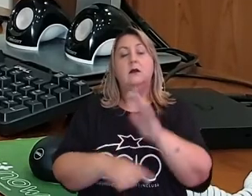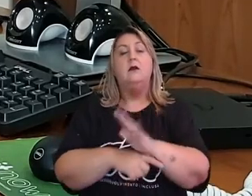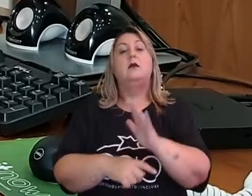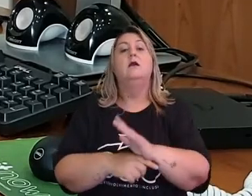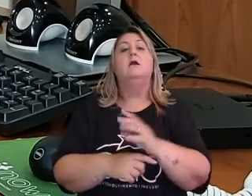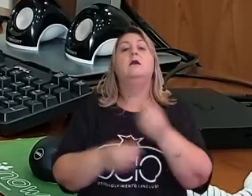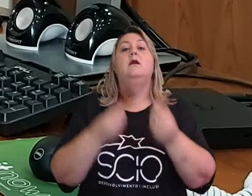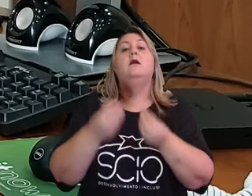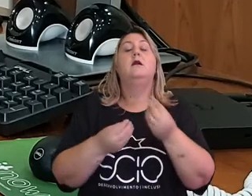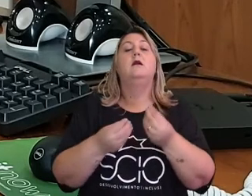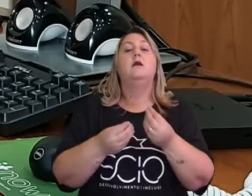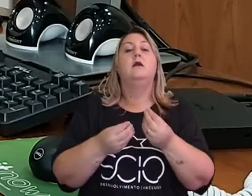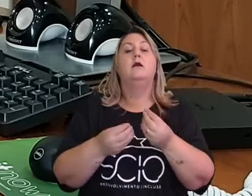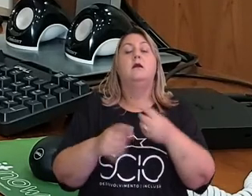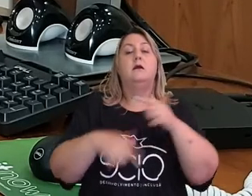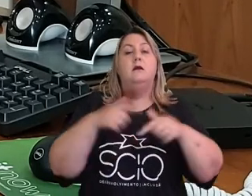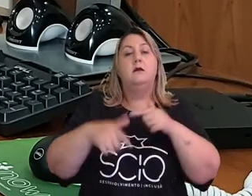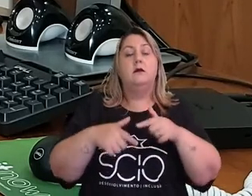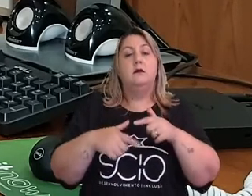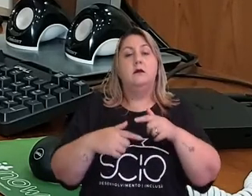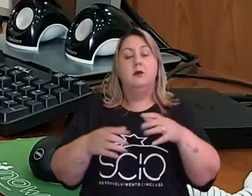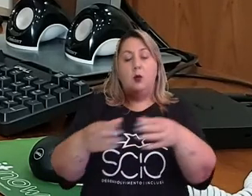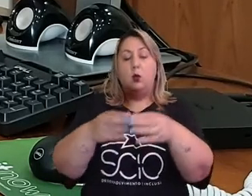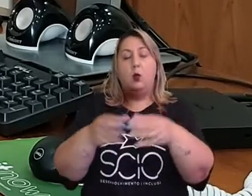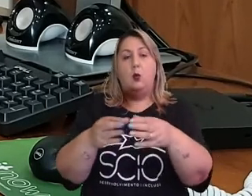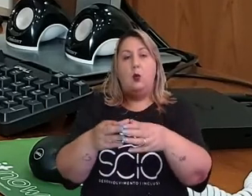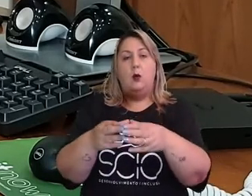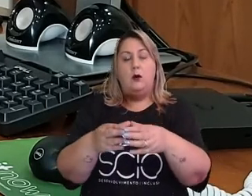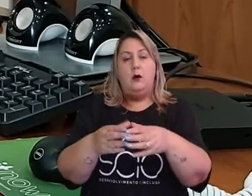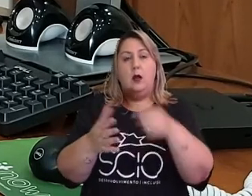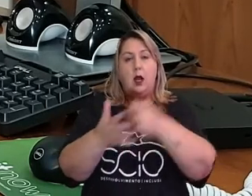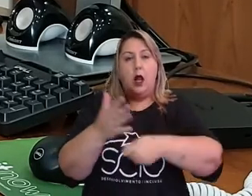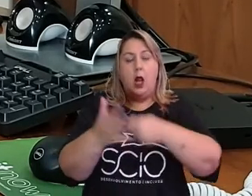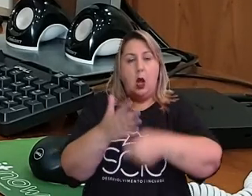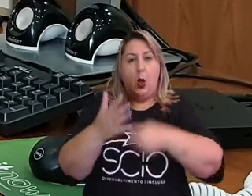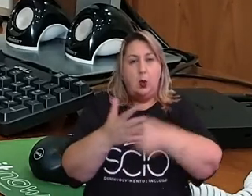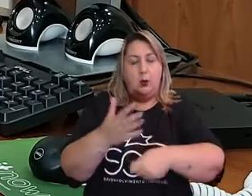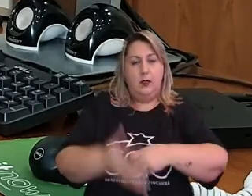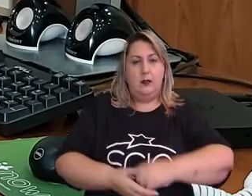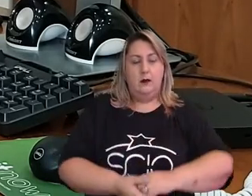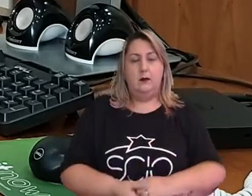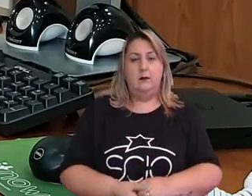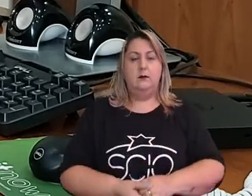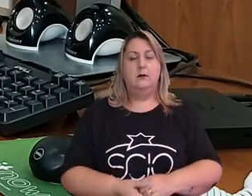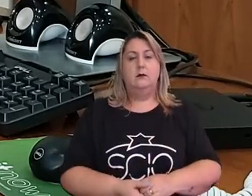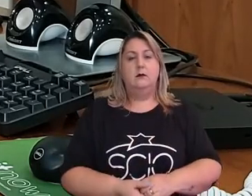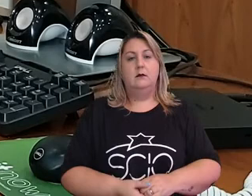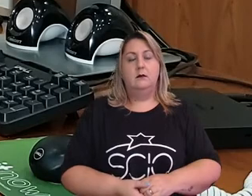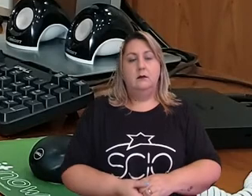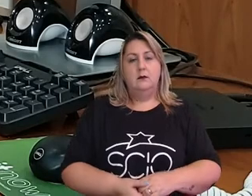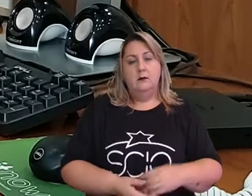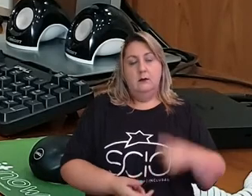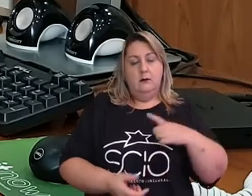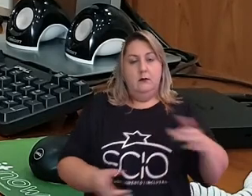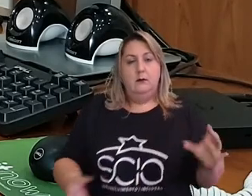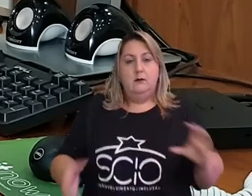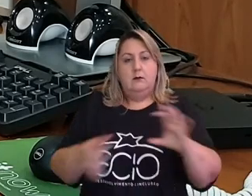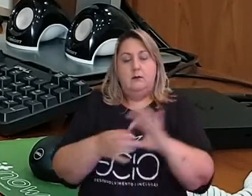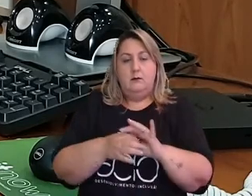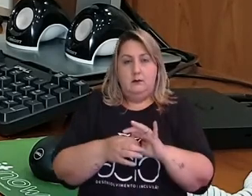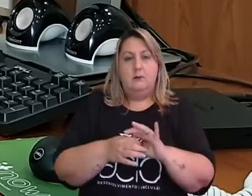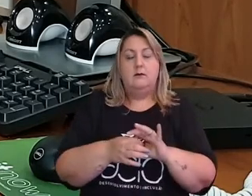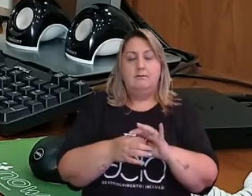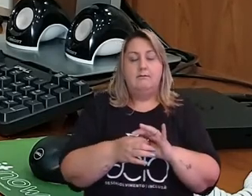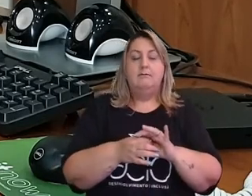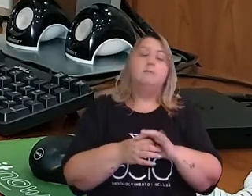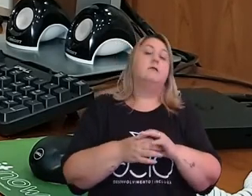um reconhecimento grande, Margot, e todo o seu time nessa busca tremenda, juntamente, né, com os parceiros aí da valorização pela